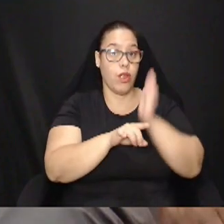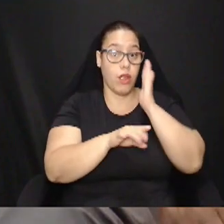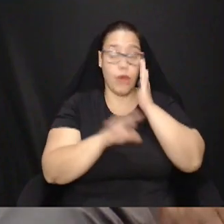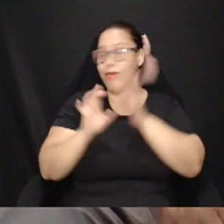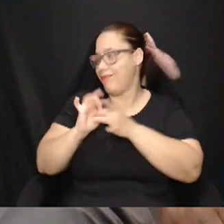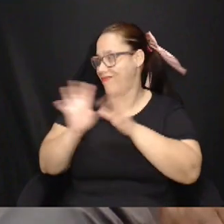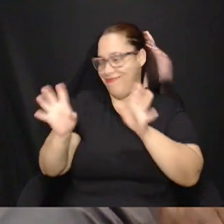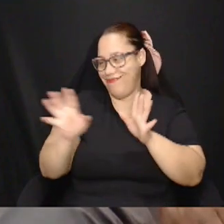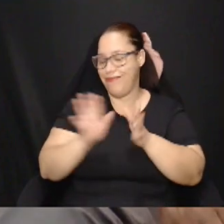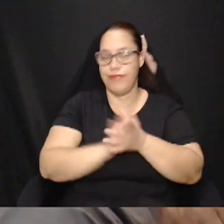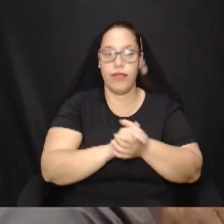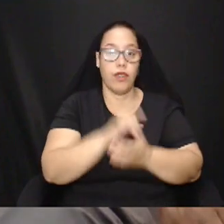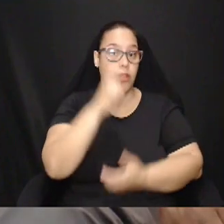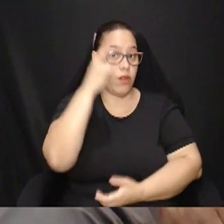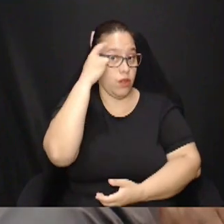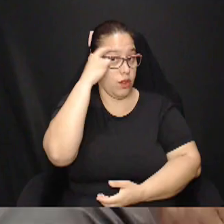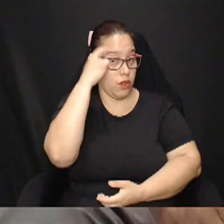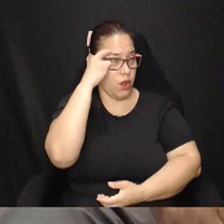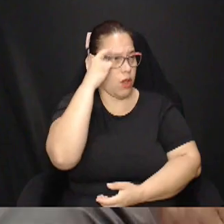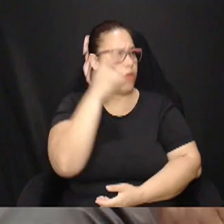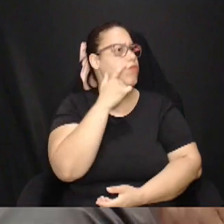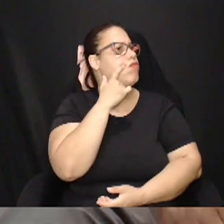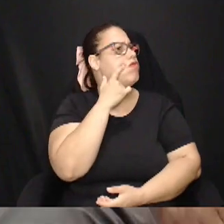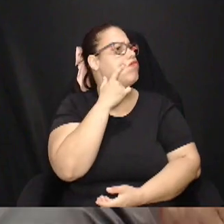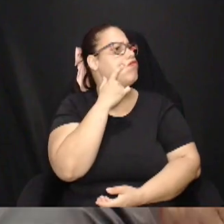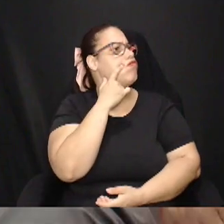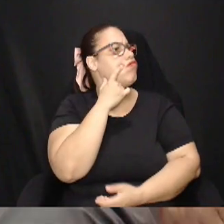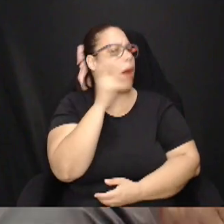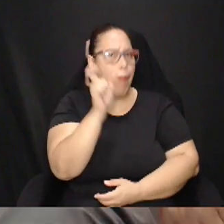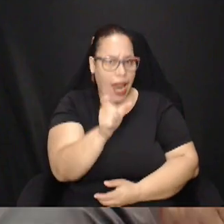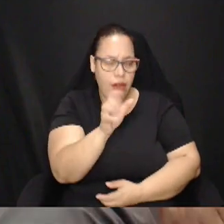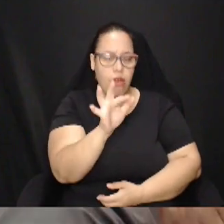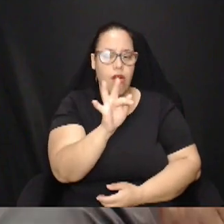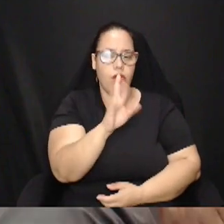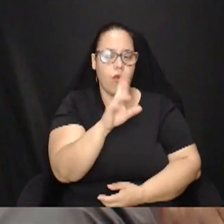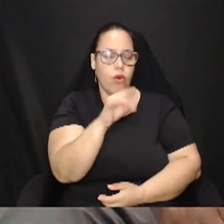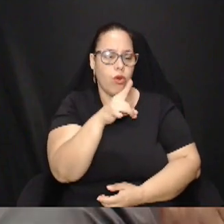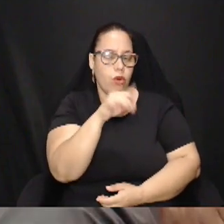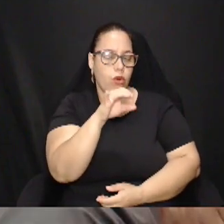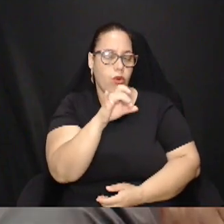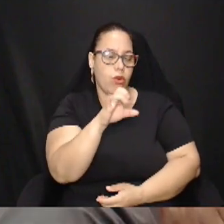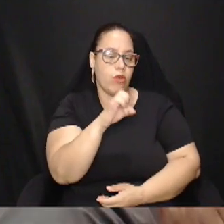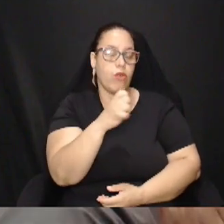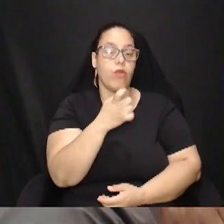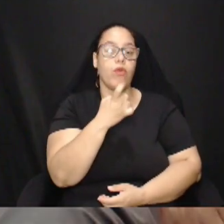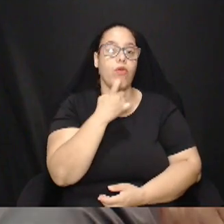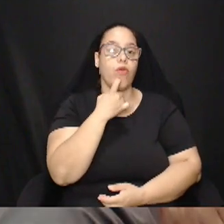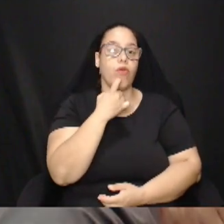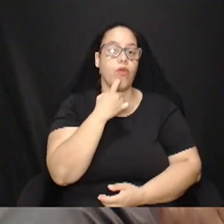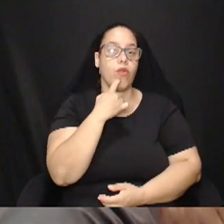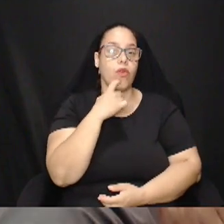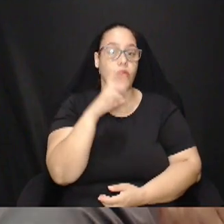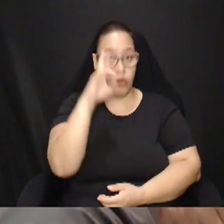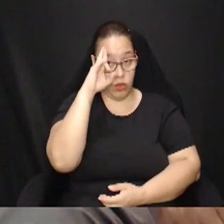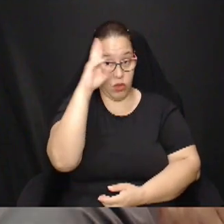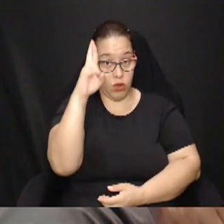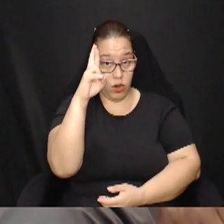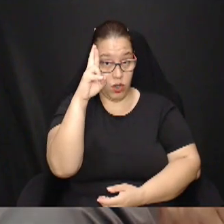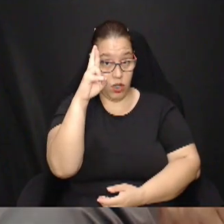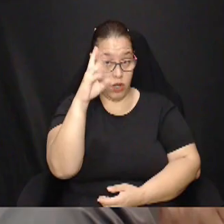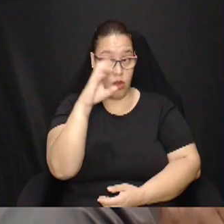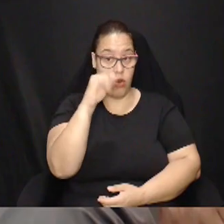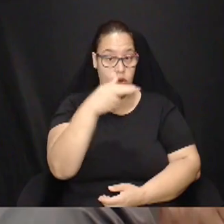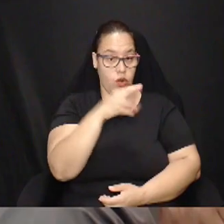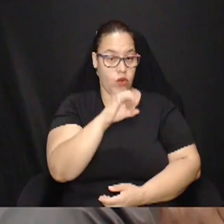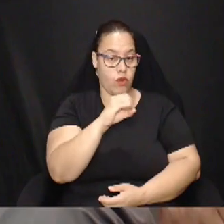sobre o conceito de fertilidade, por exemplo, a cidade de Campinas tem como padroeira a Nossa Senhora da Conceição, que ela vai ser sincretizada em